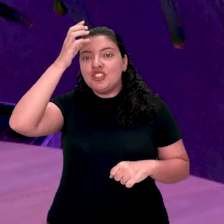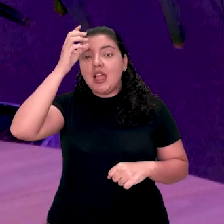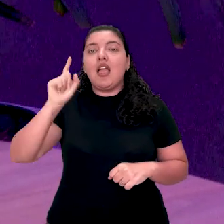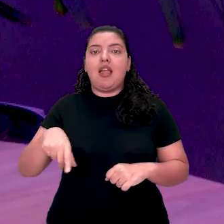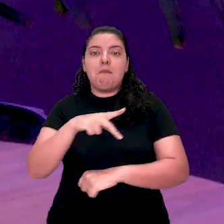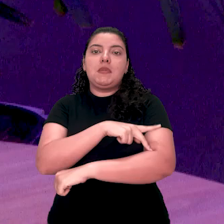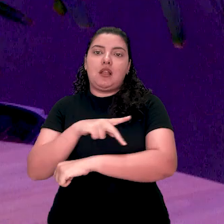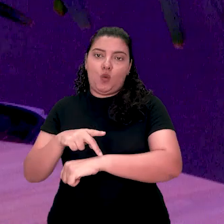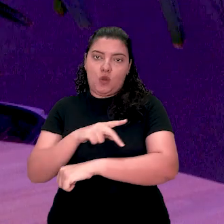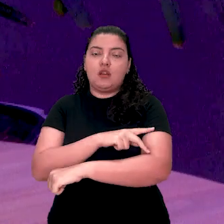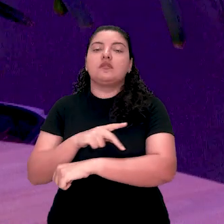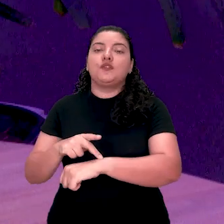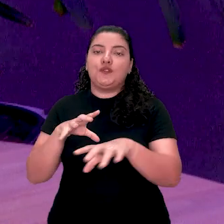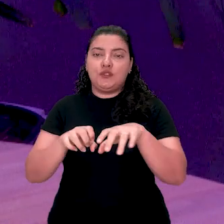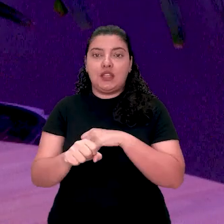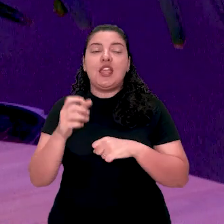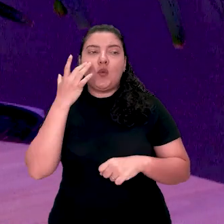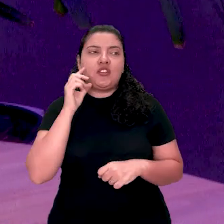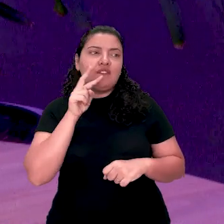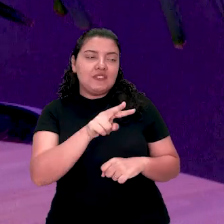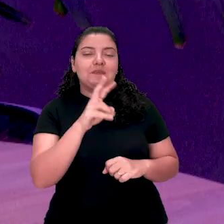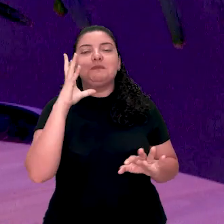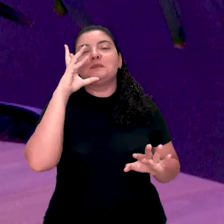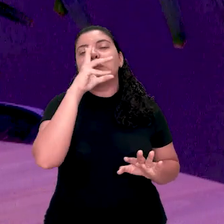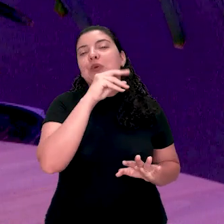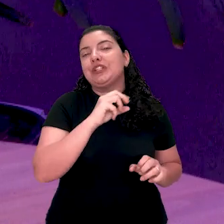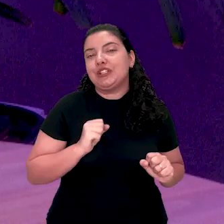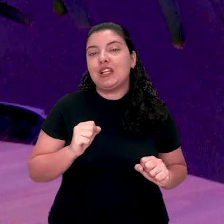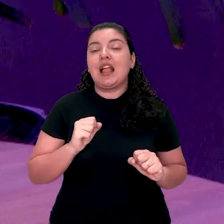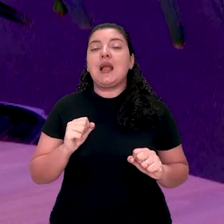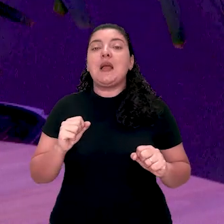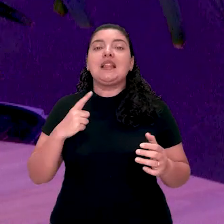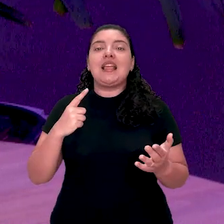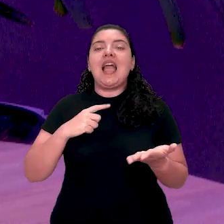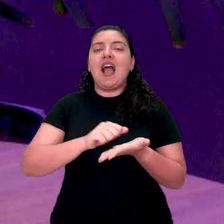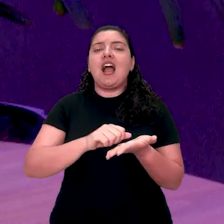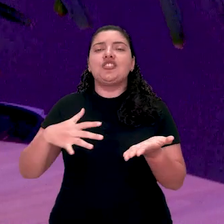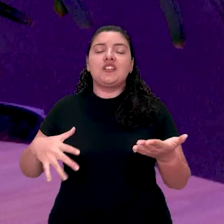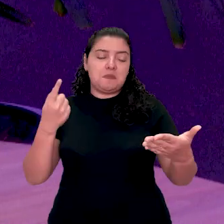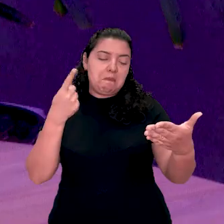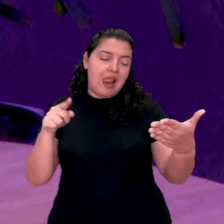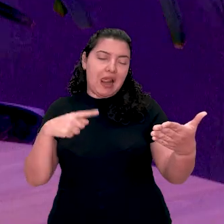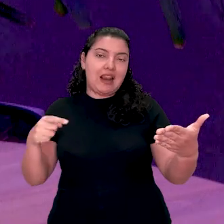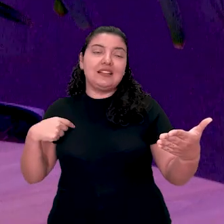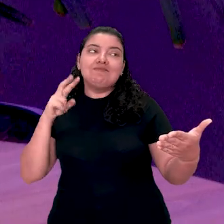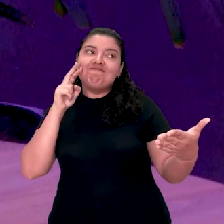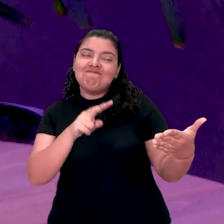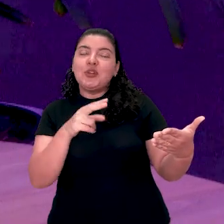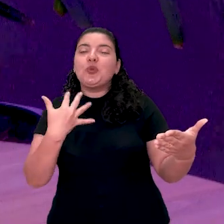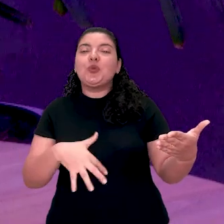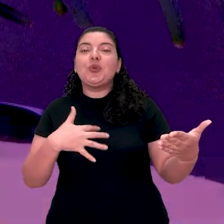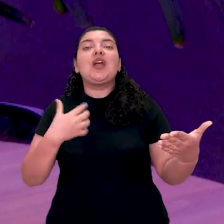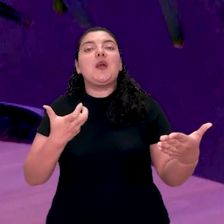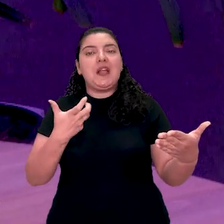pedagoga e eu achava muito bonito, né? Achava linda ela corrigindo aquelas tarefas e eu comecei a pensar sobre isso, né?